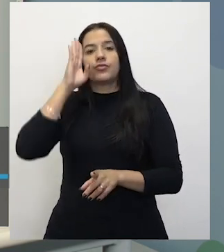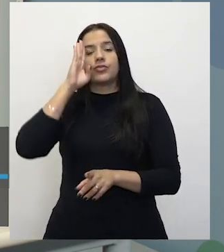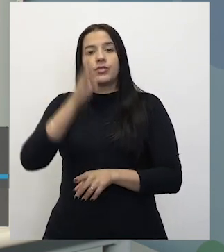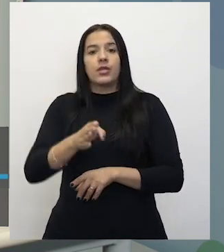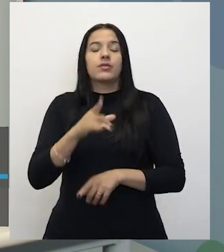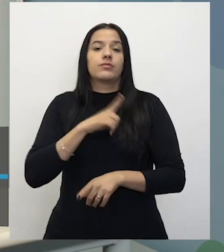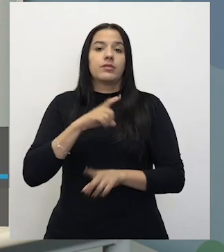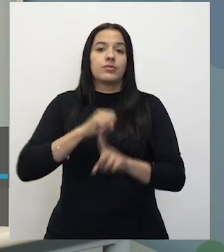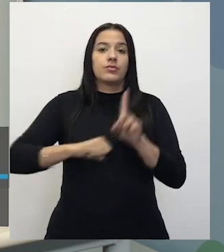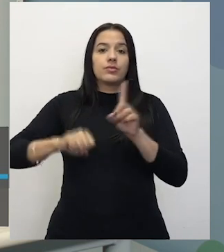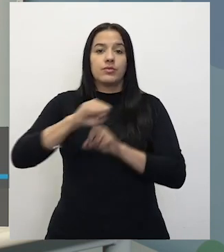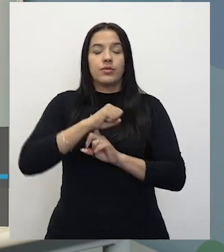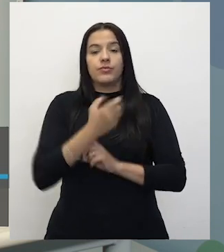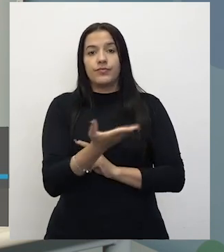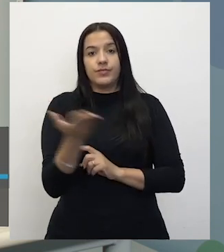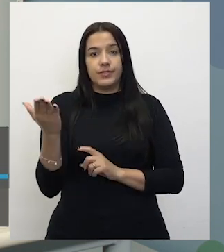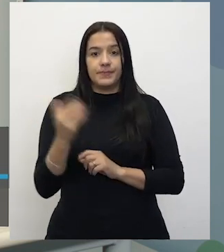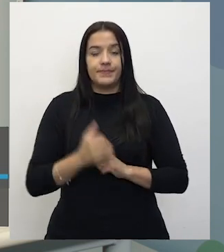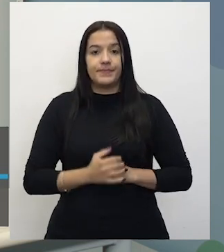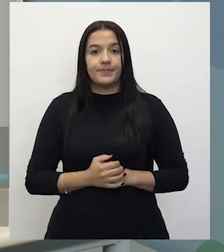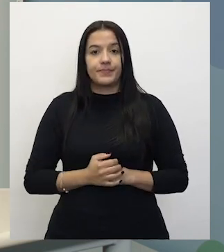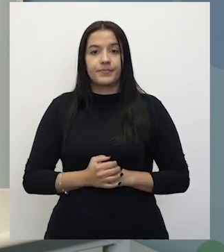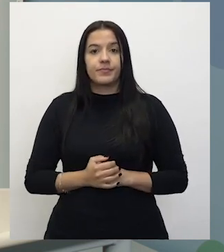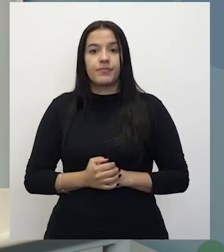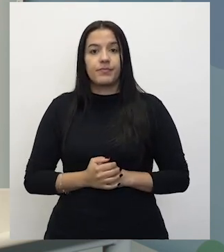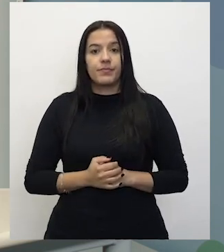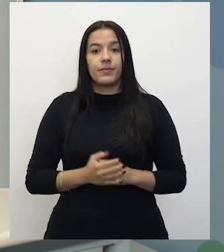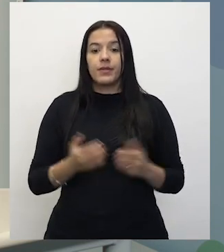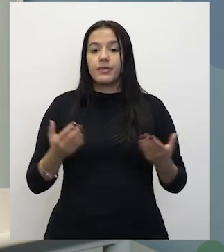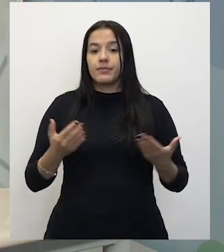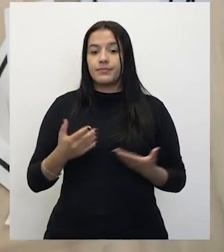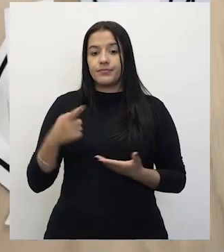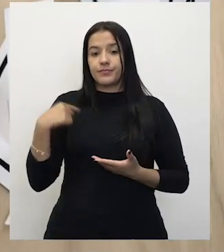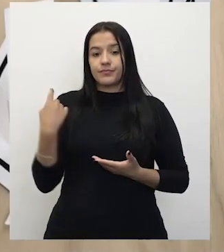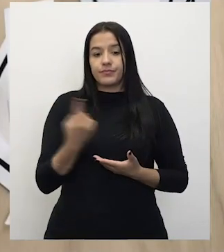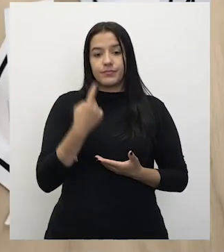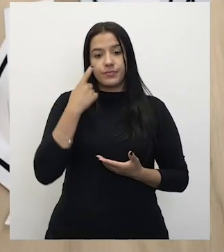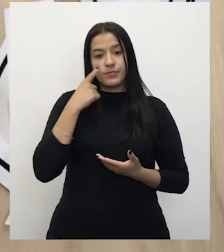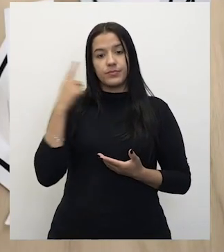social de vocês. Bom, na nossa atividade, comigo aqui na